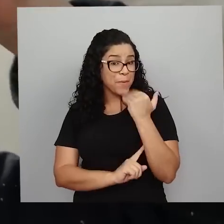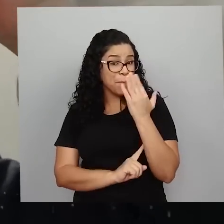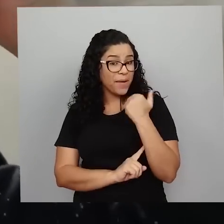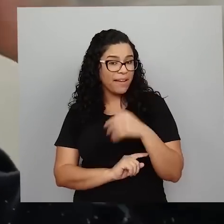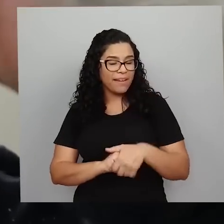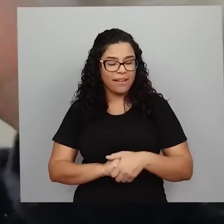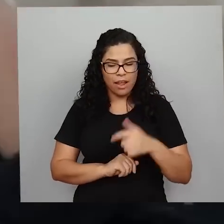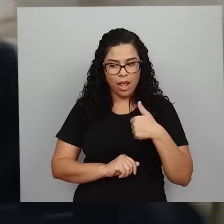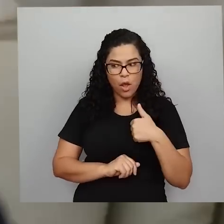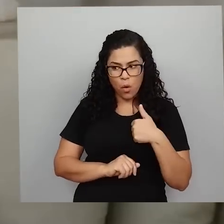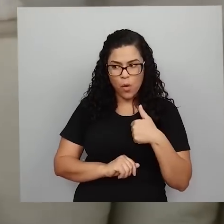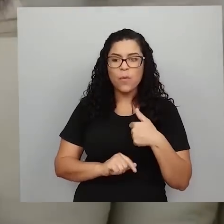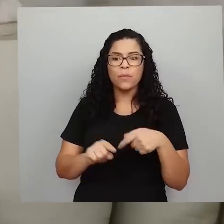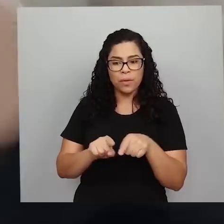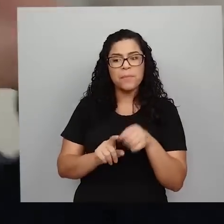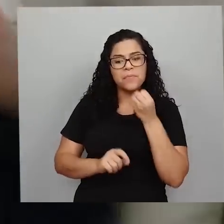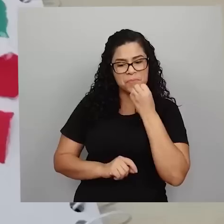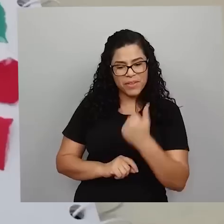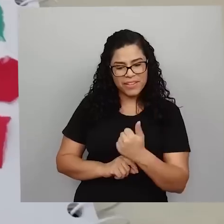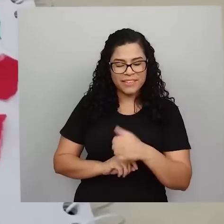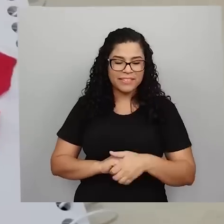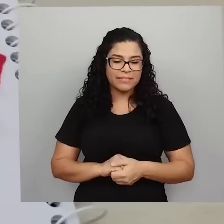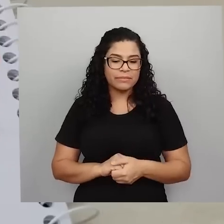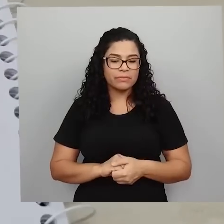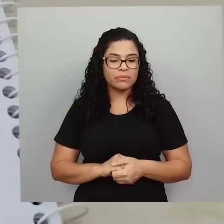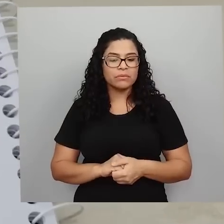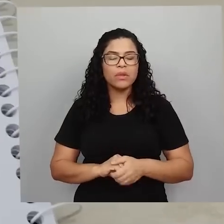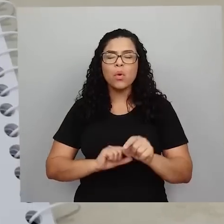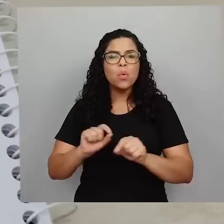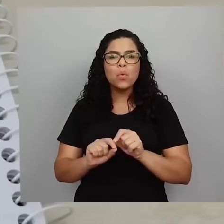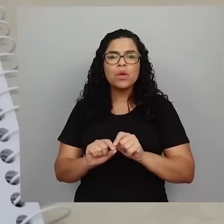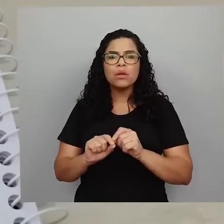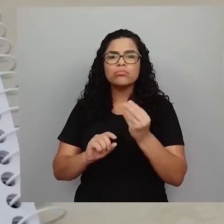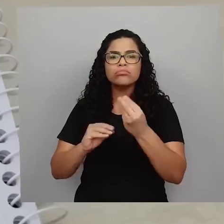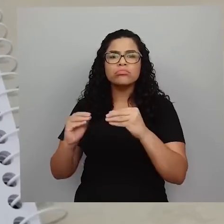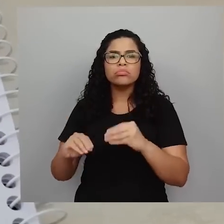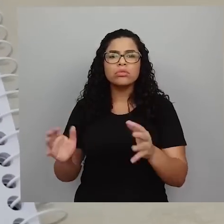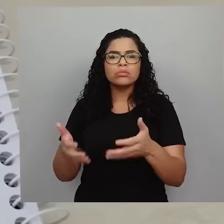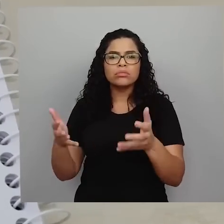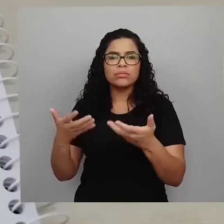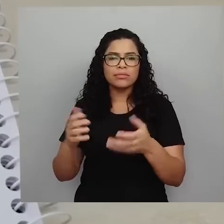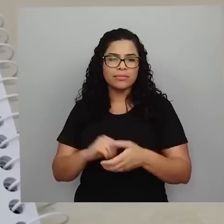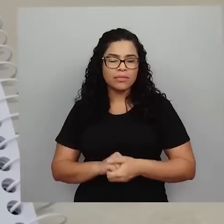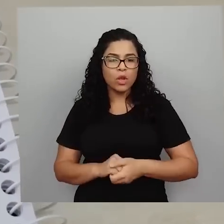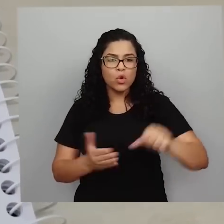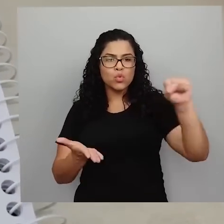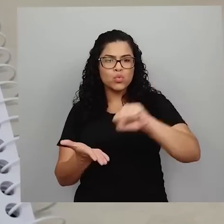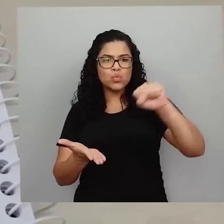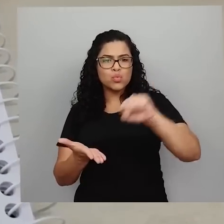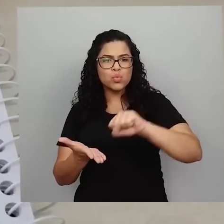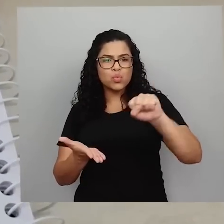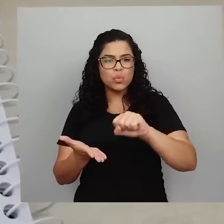cliente. Eu sou a cliente? Tá bom. O que você tá colocando na sua salada? Ketchup.